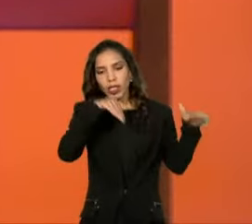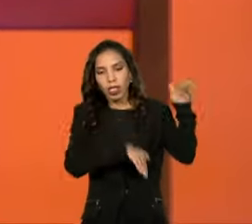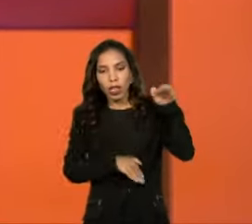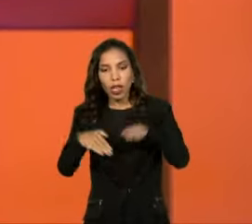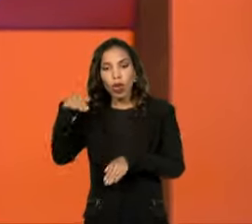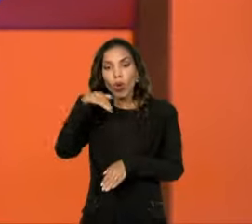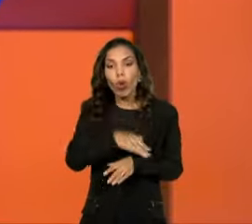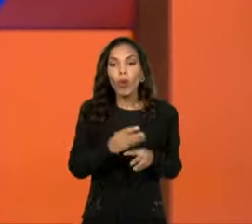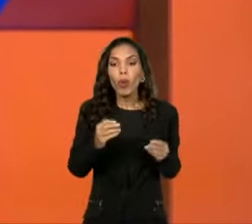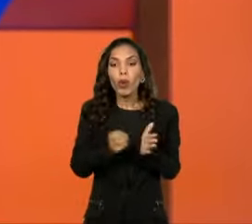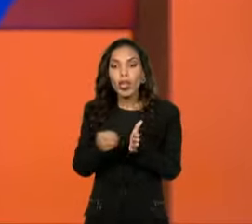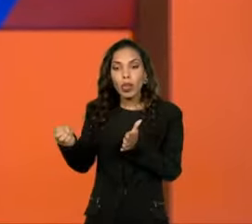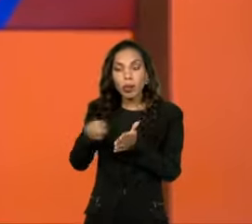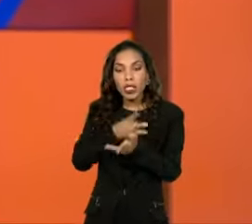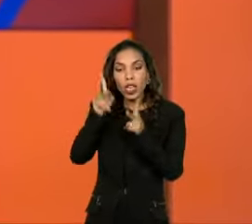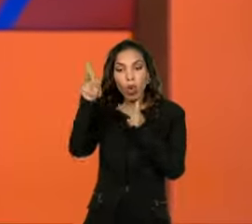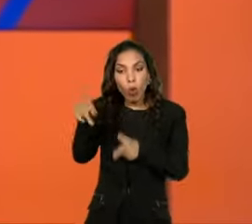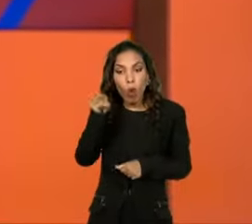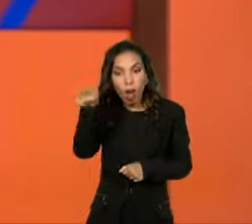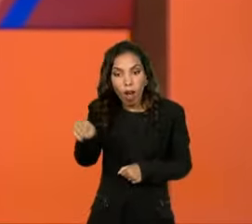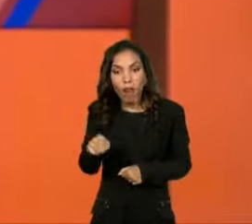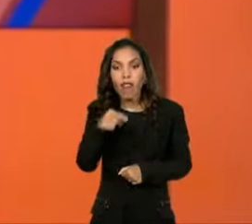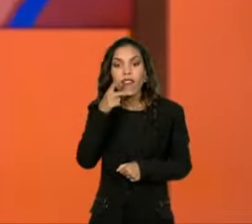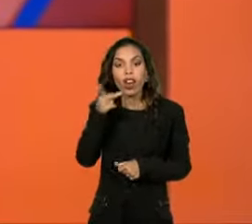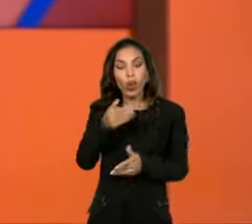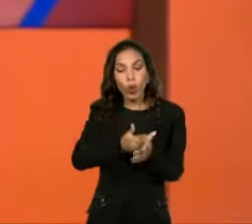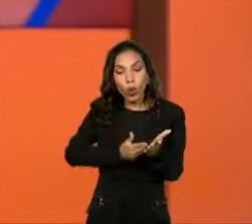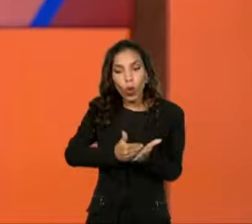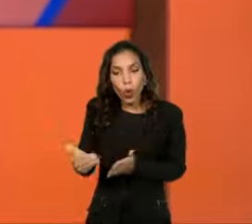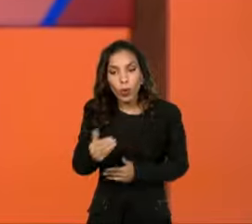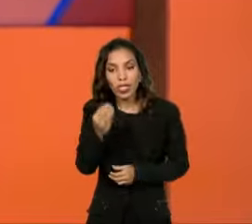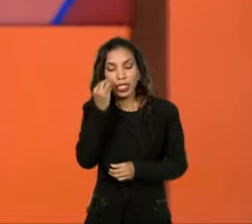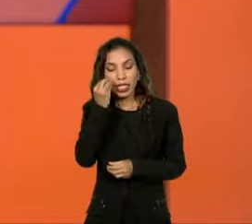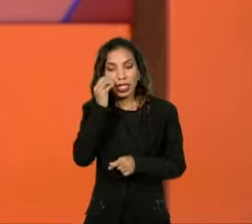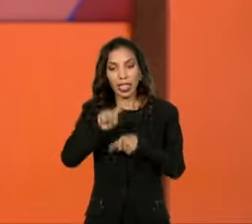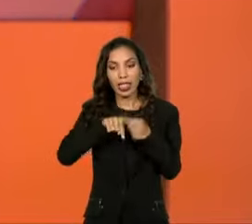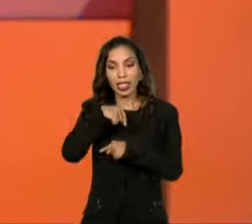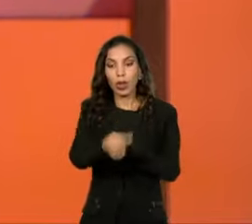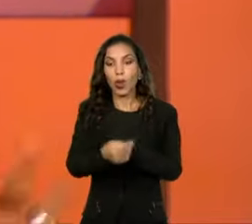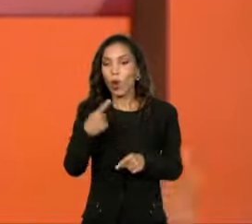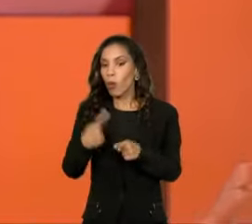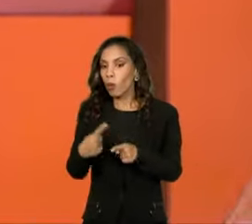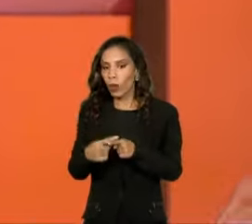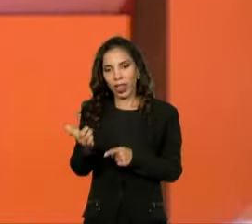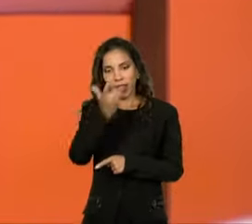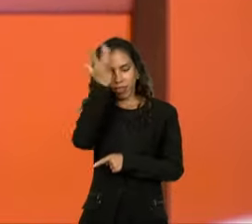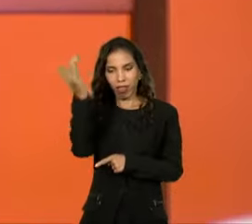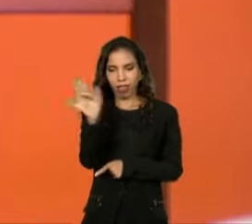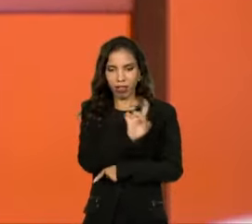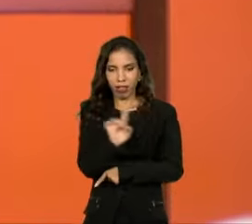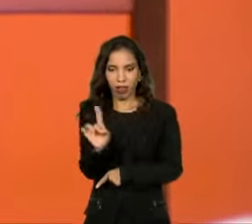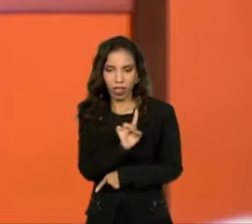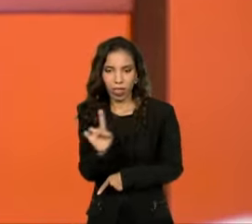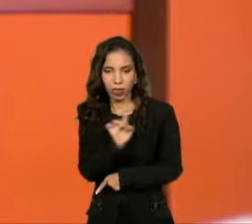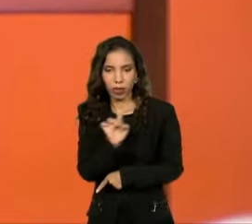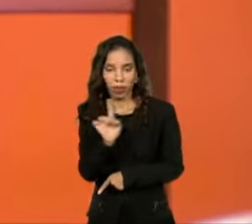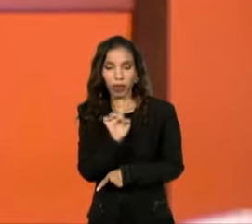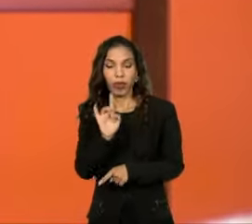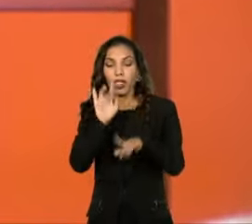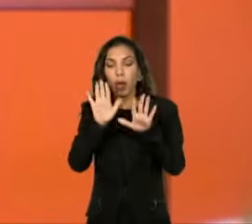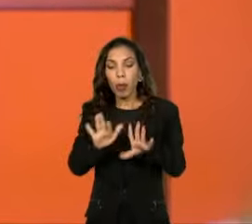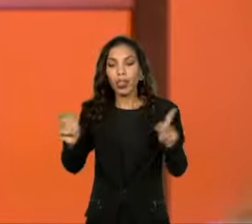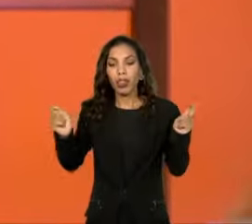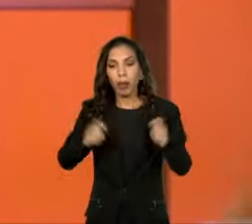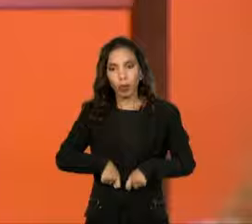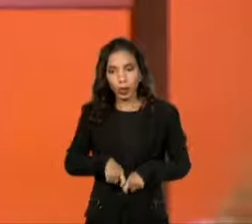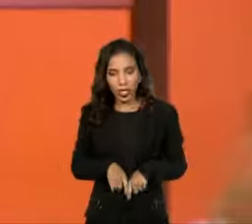muitas mensagens assim como a dela, dizendo que começaram a tentar depois. Porque não é fácil, né, gente? Não. Mas assim... Mas é possível.